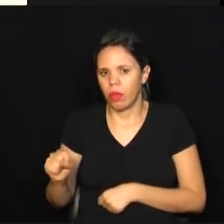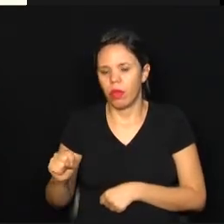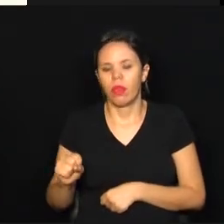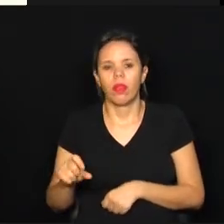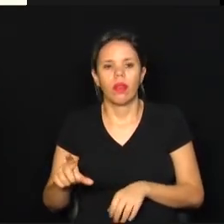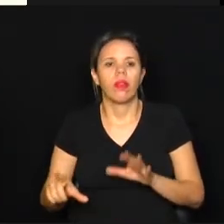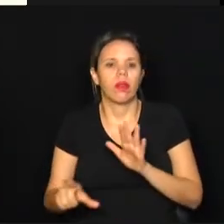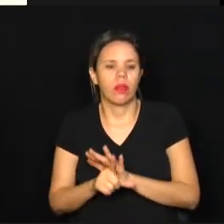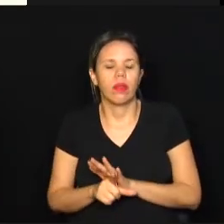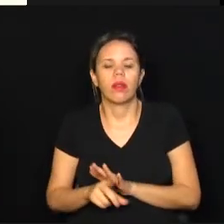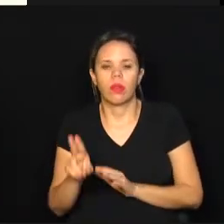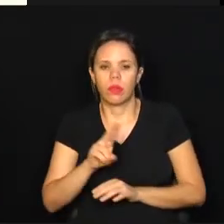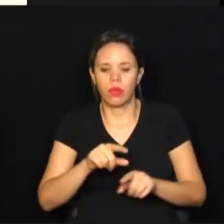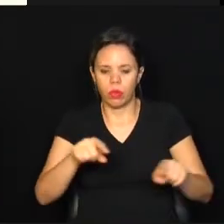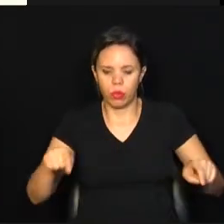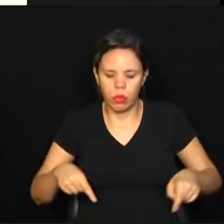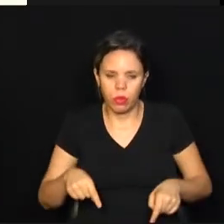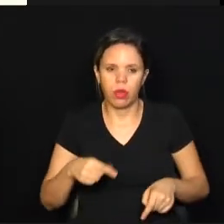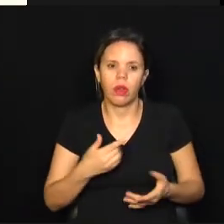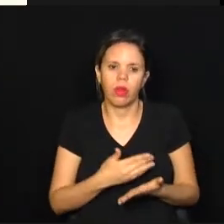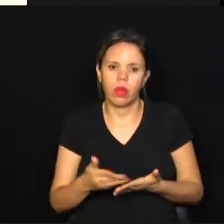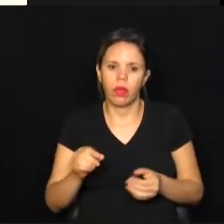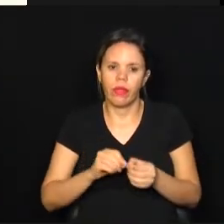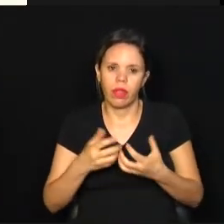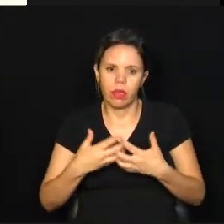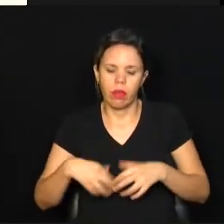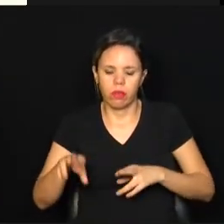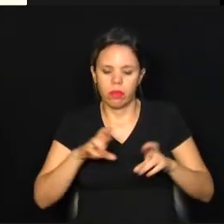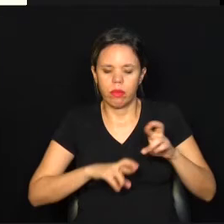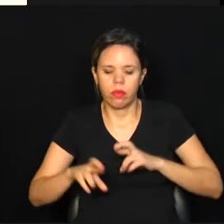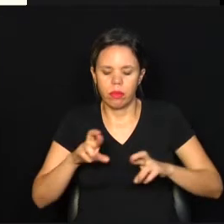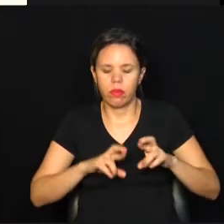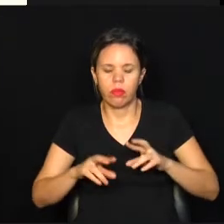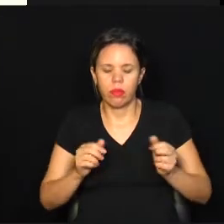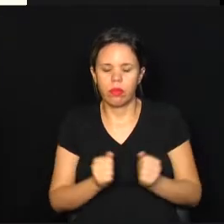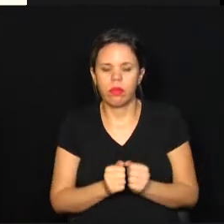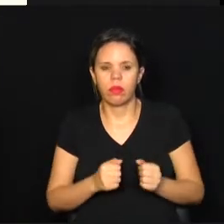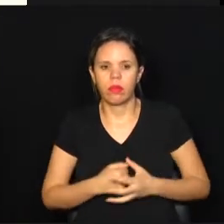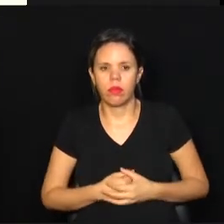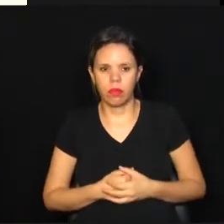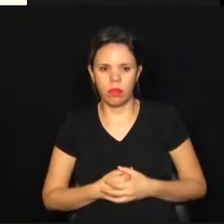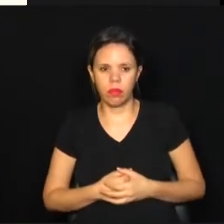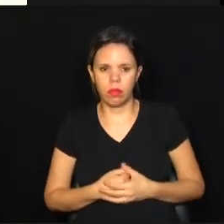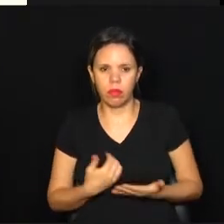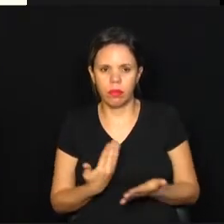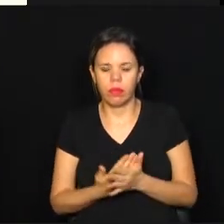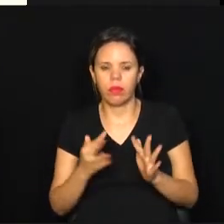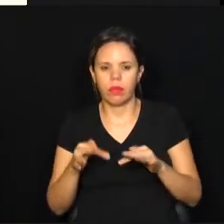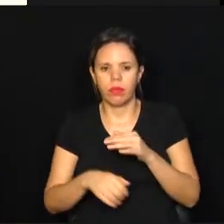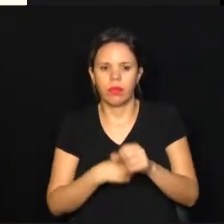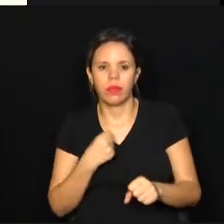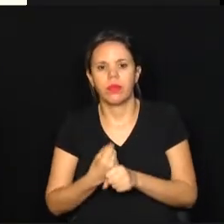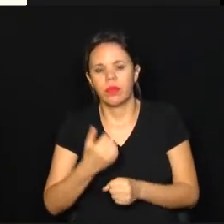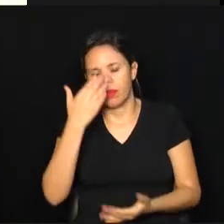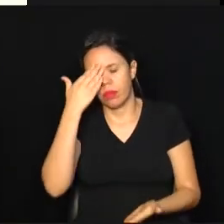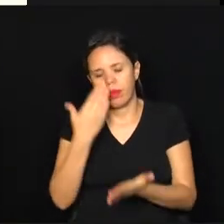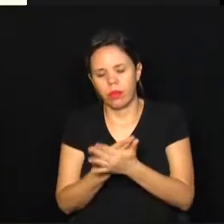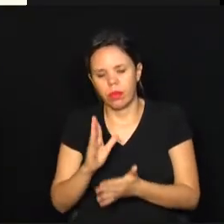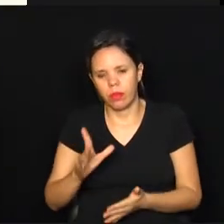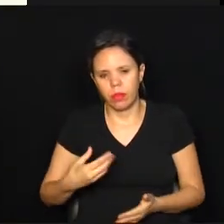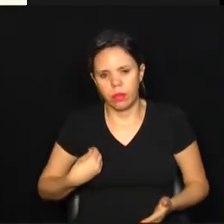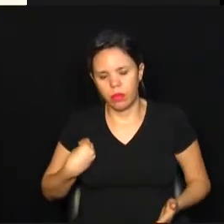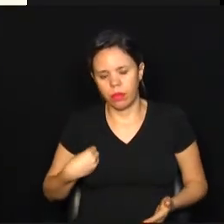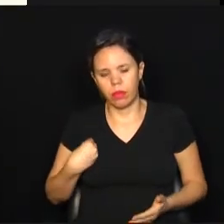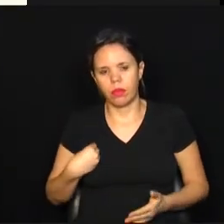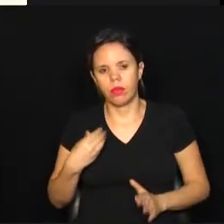Uso e Ocupação do Solo, a gente vai começar a fazer uma revisão com ela, né? Aí até o final do ano, eu creio que a gente já esteja com